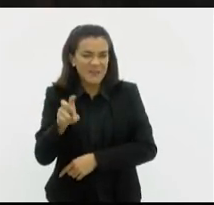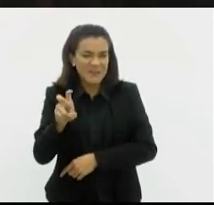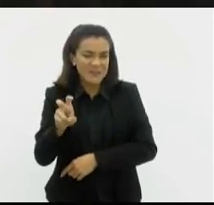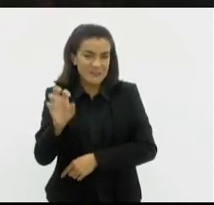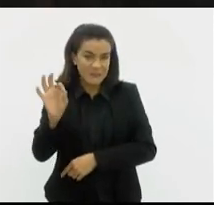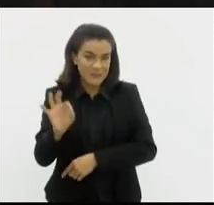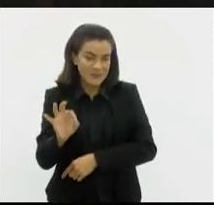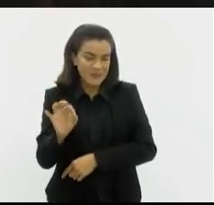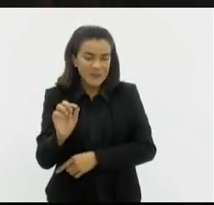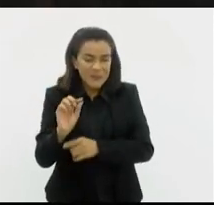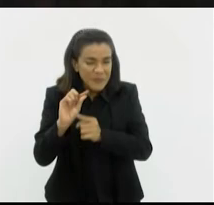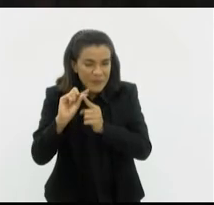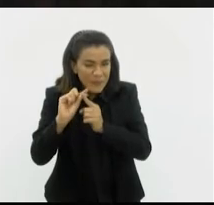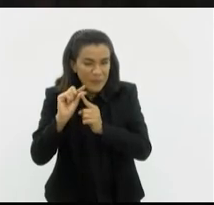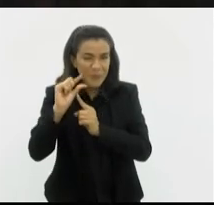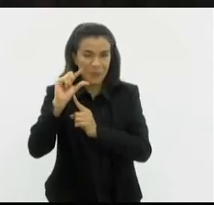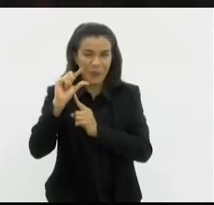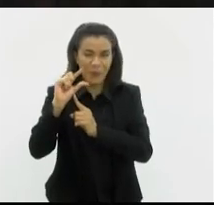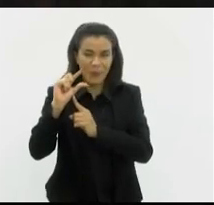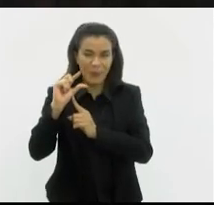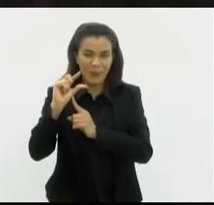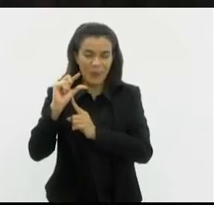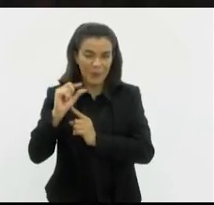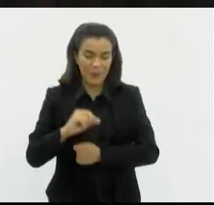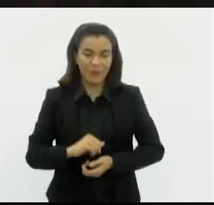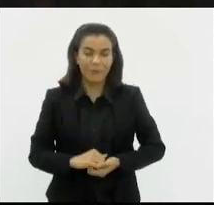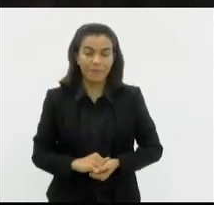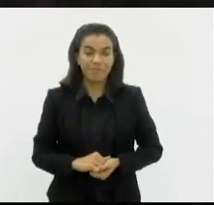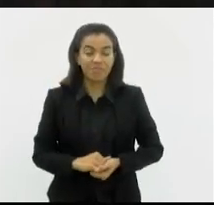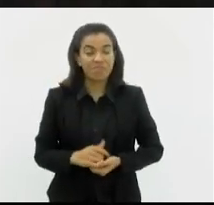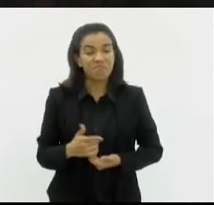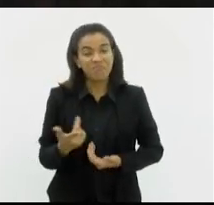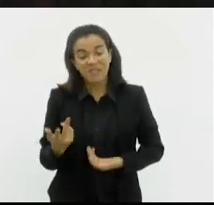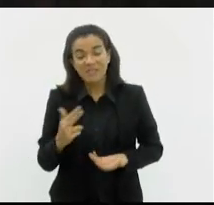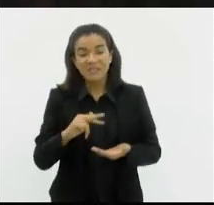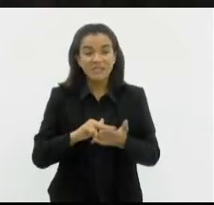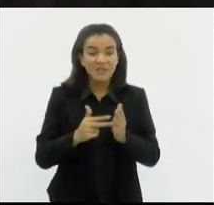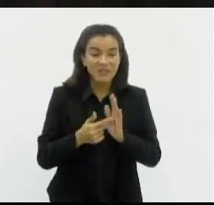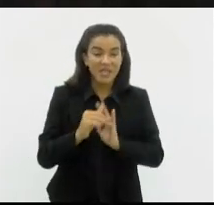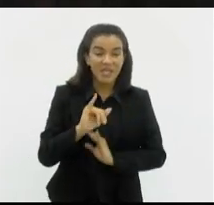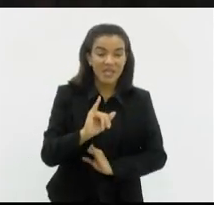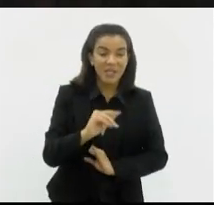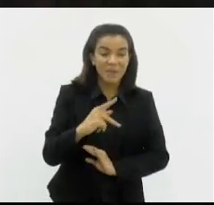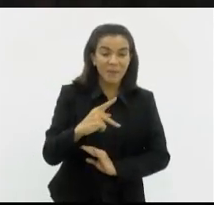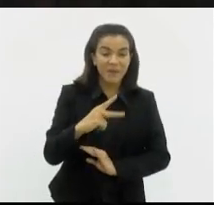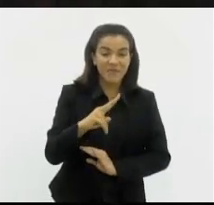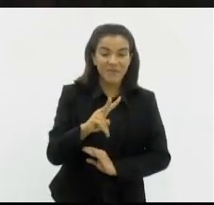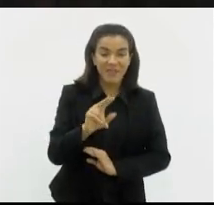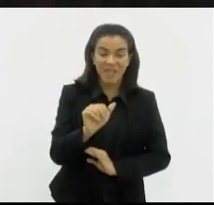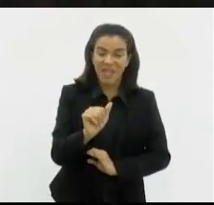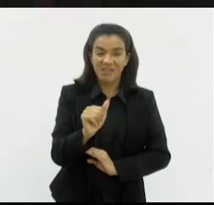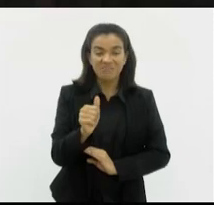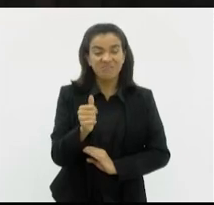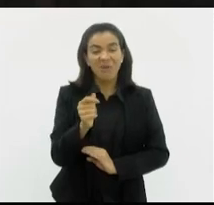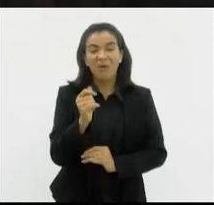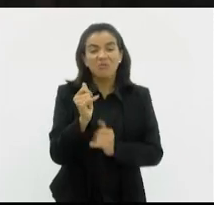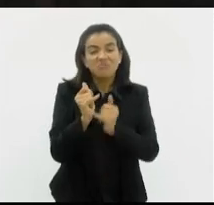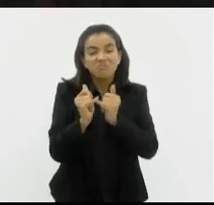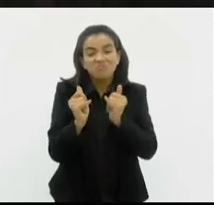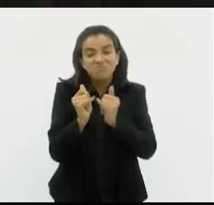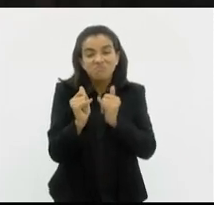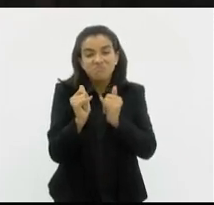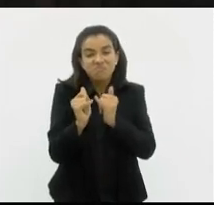7,5%, um pouquinho acima da inflação. Então, eu diria que o IPVA ficou praticamente